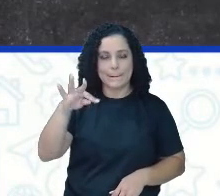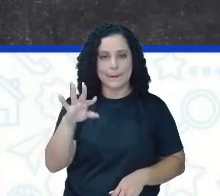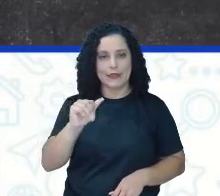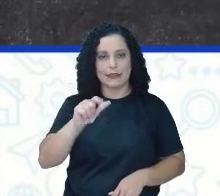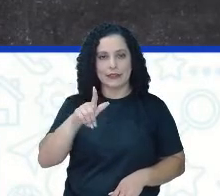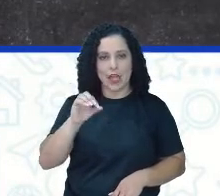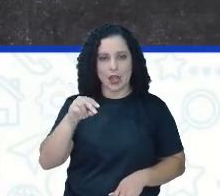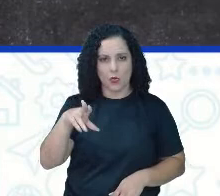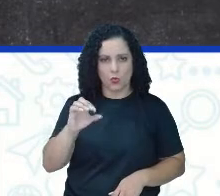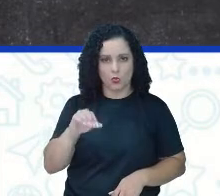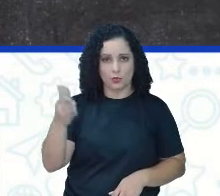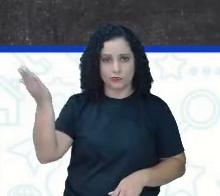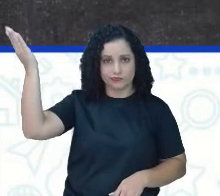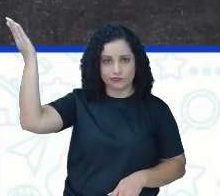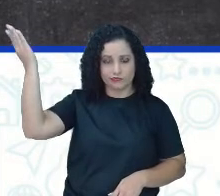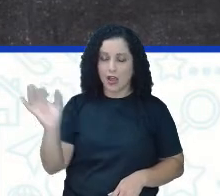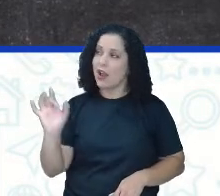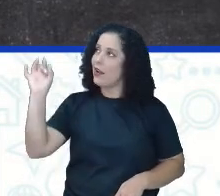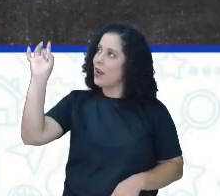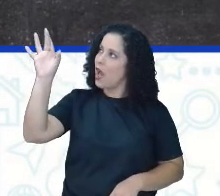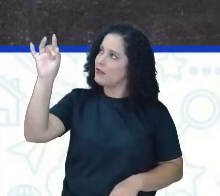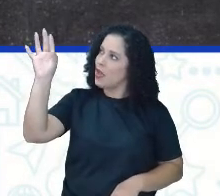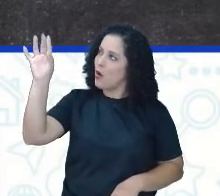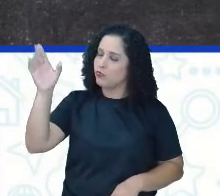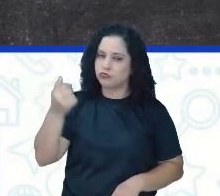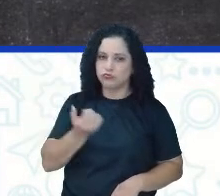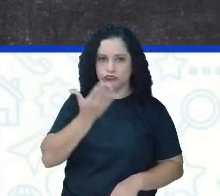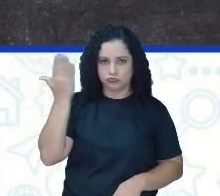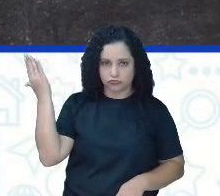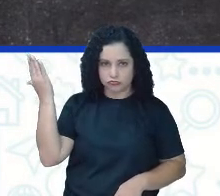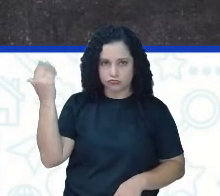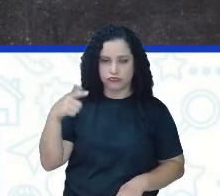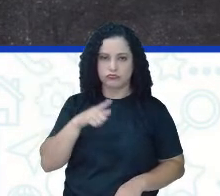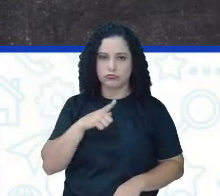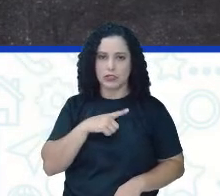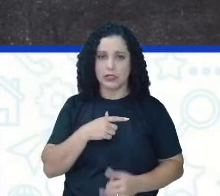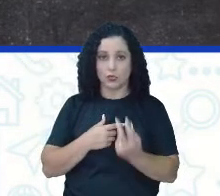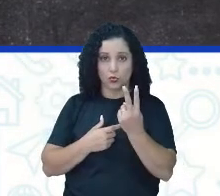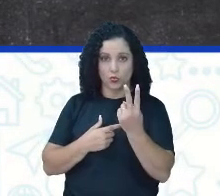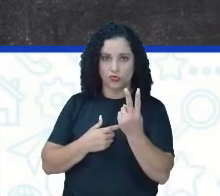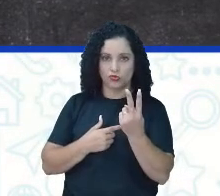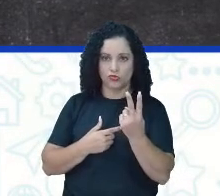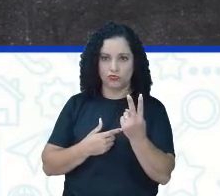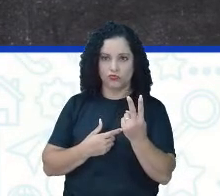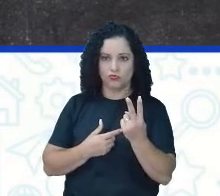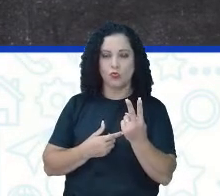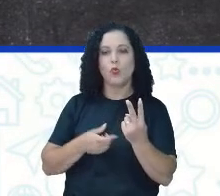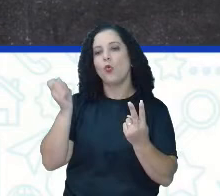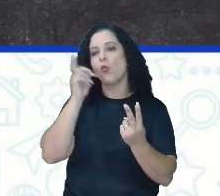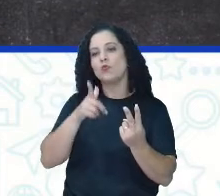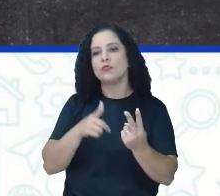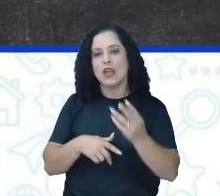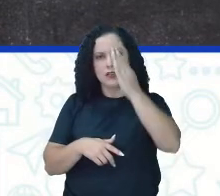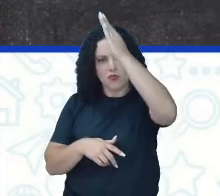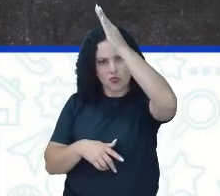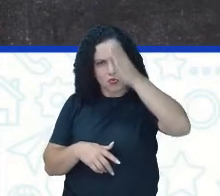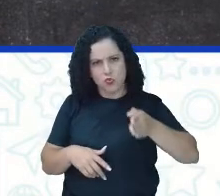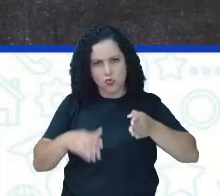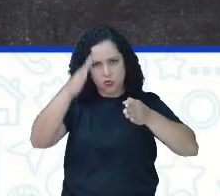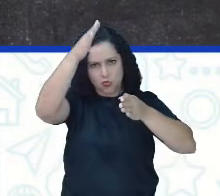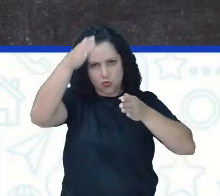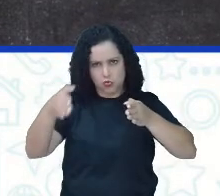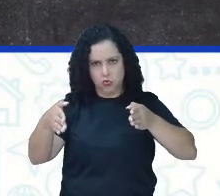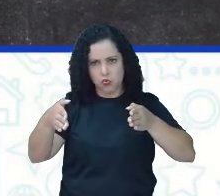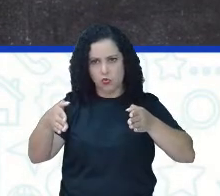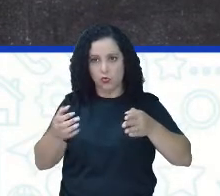que de cada vértice a gente consegue traçar 2 diagonais, certo? Comece a observar o porquê